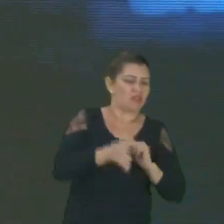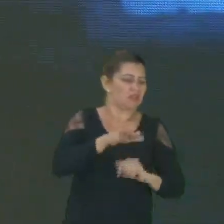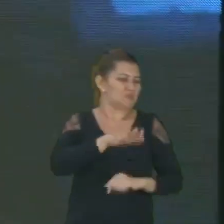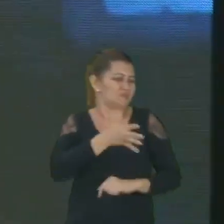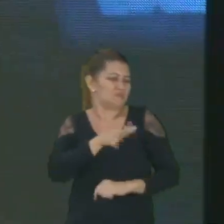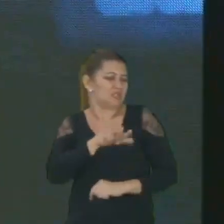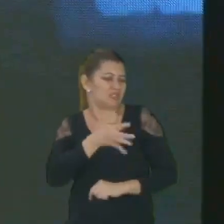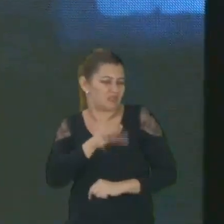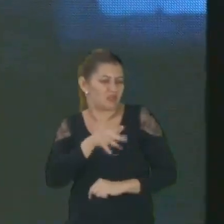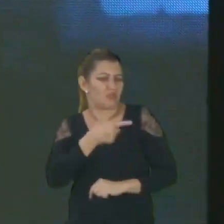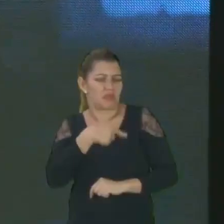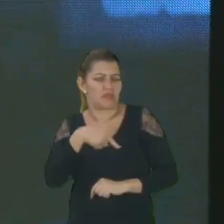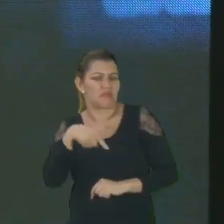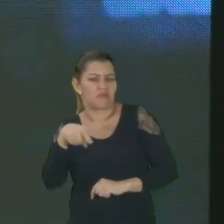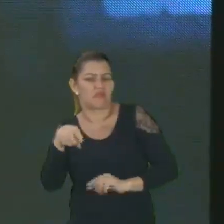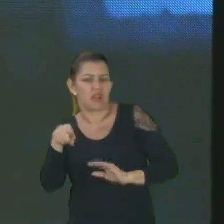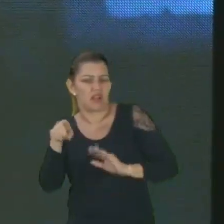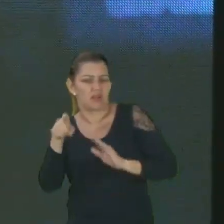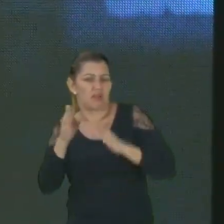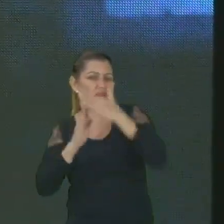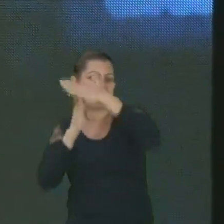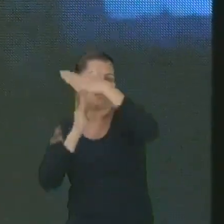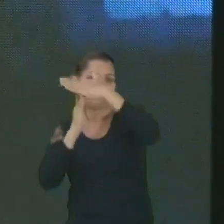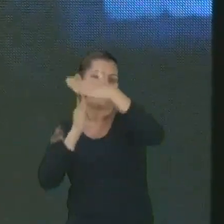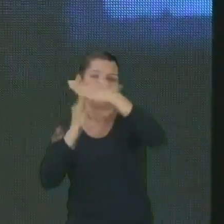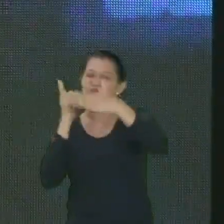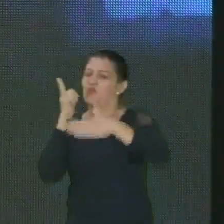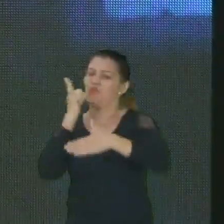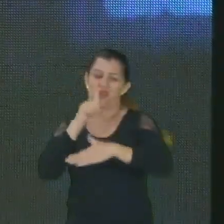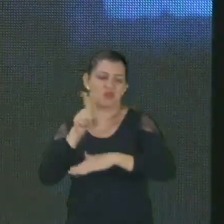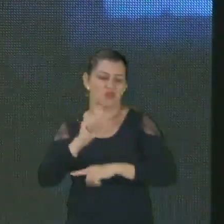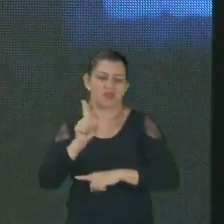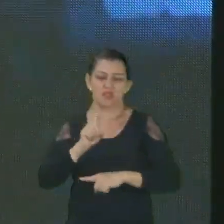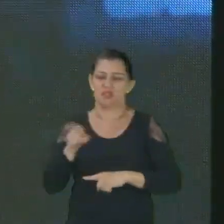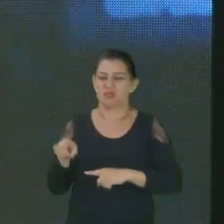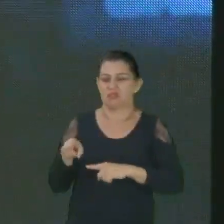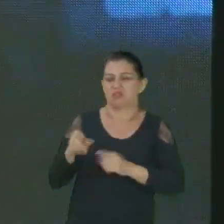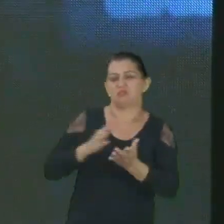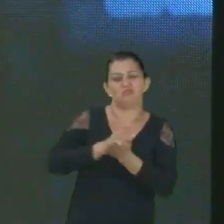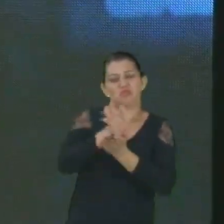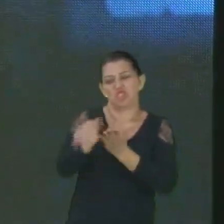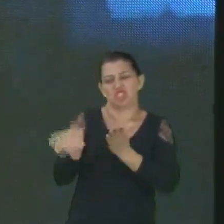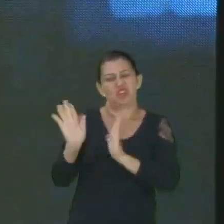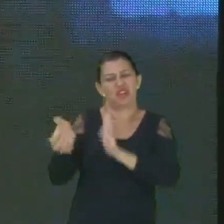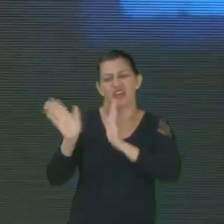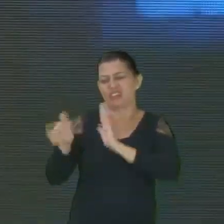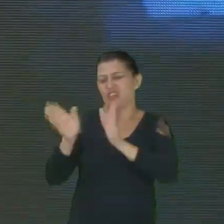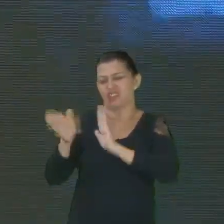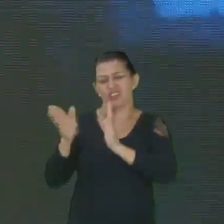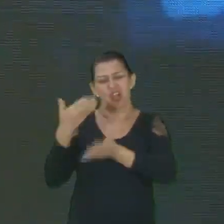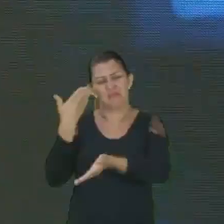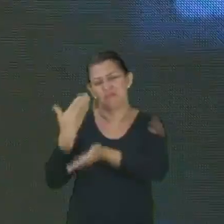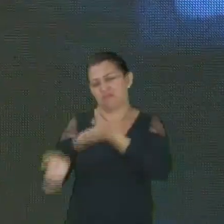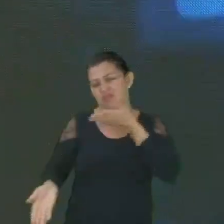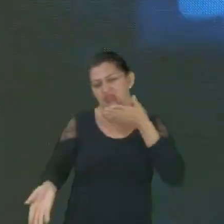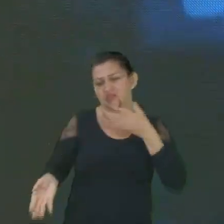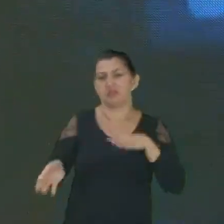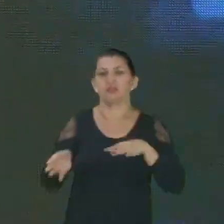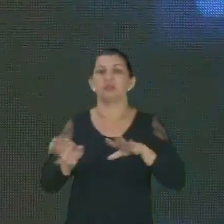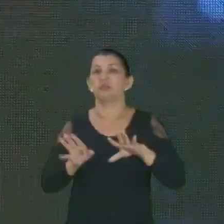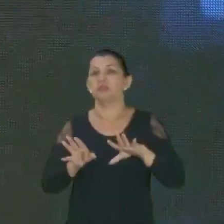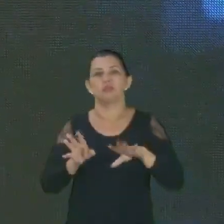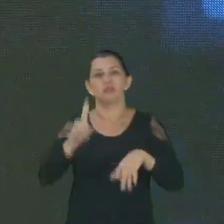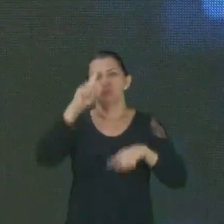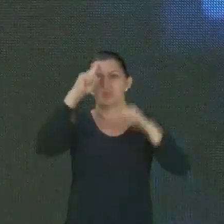menos. Ele vai chegar na porta do céu. Não, aquela lá, não. Não, igreja não é lugar de você ficar julgando